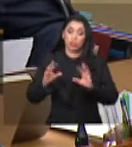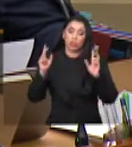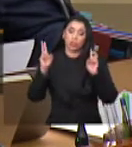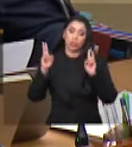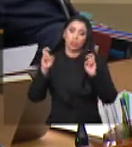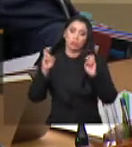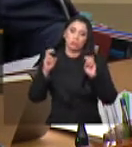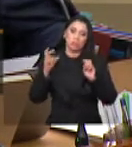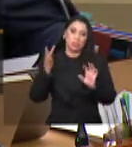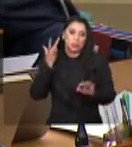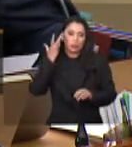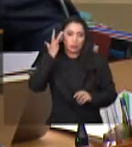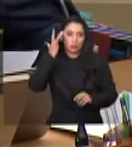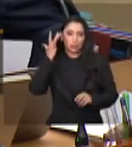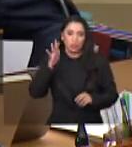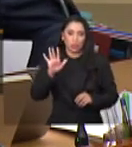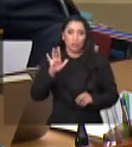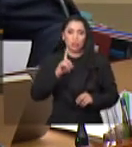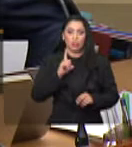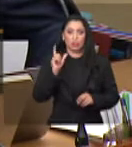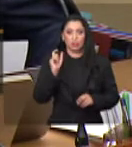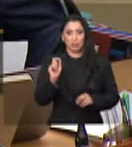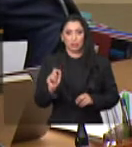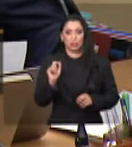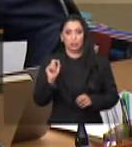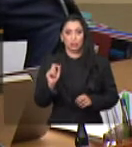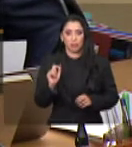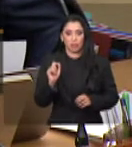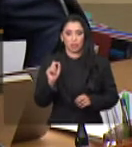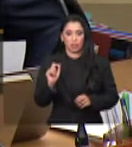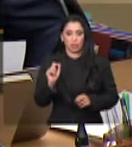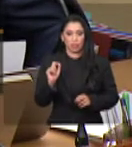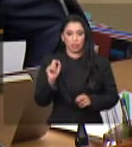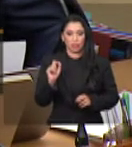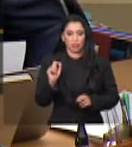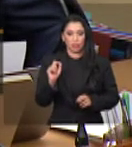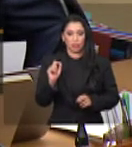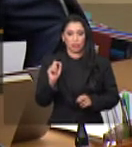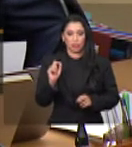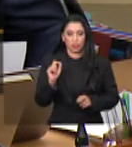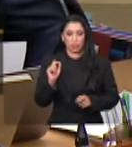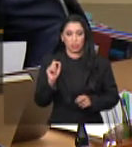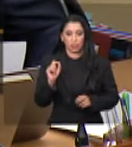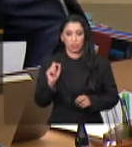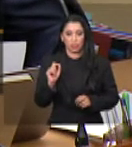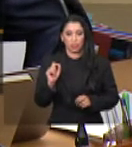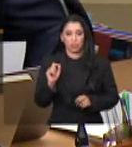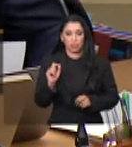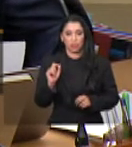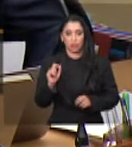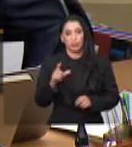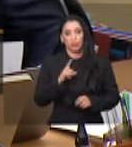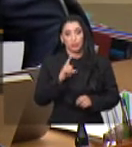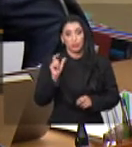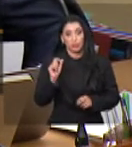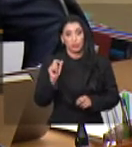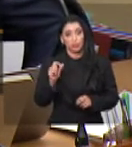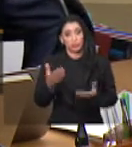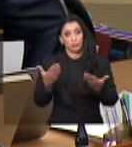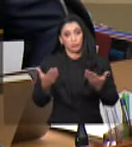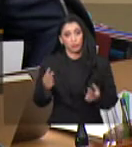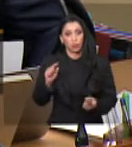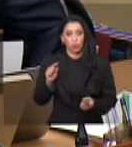não saberia enumerar quantas questões tem relevância jurídica e que poderiam ser portanto